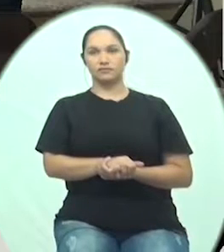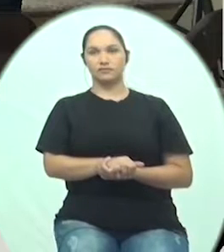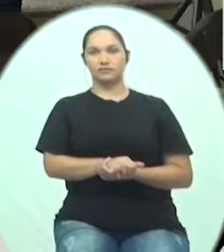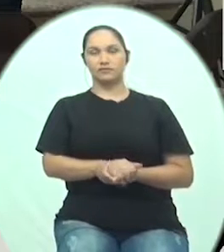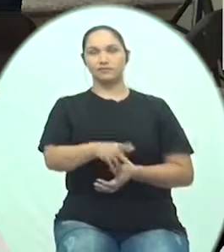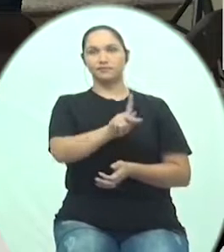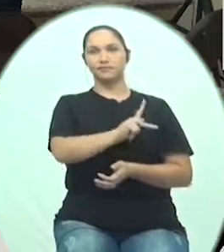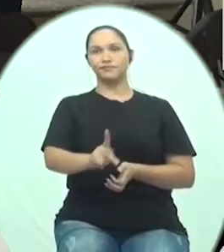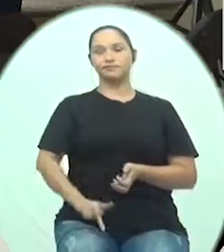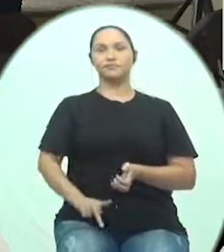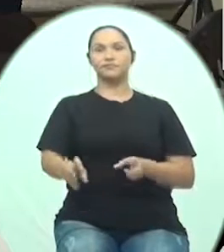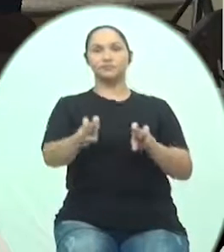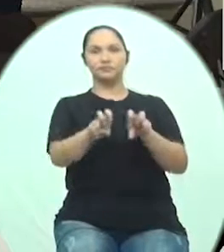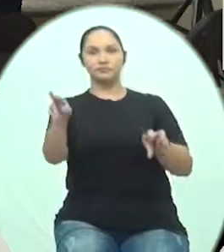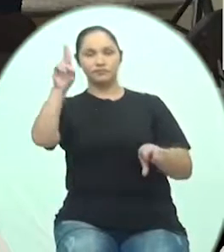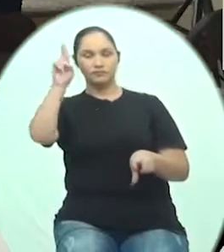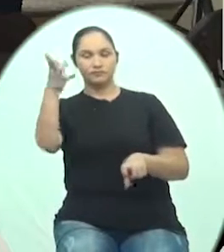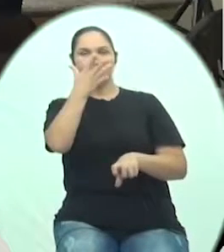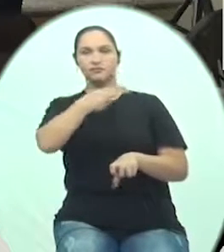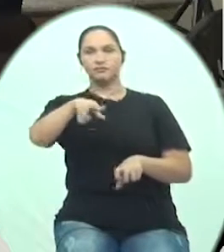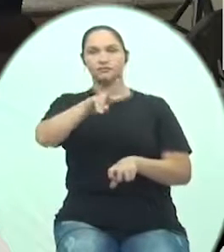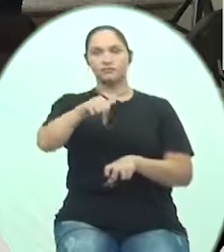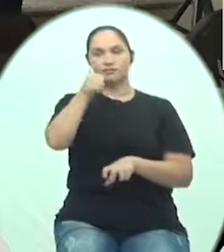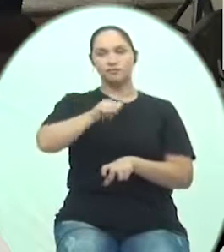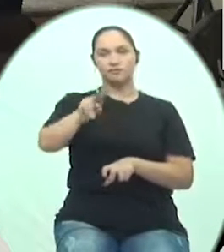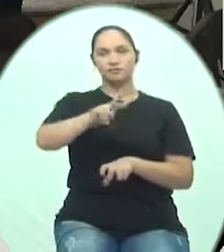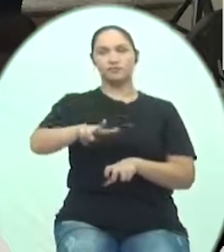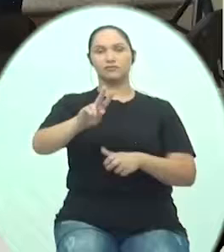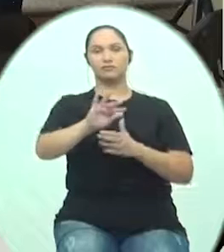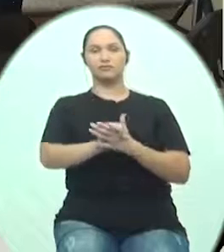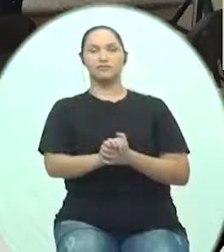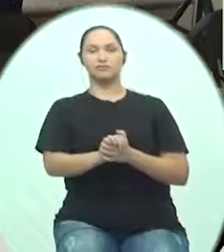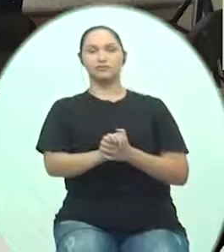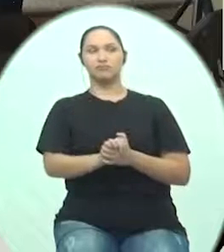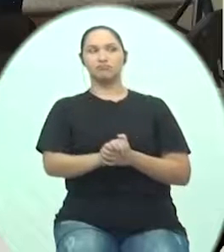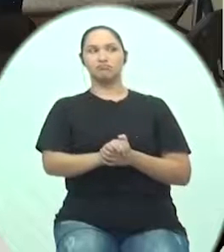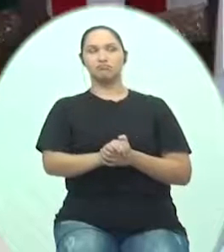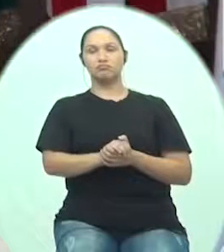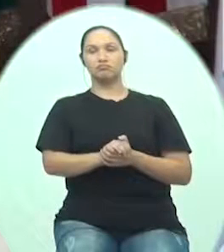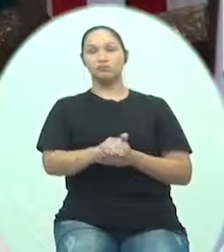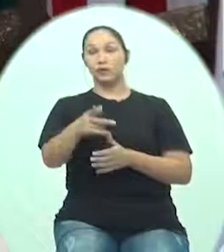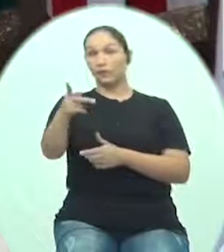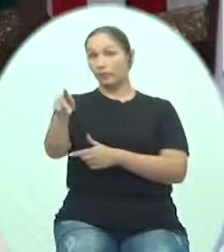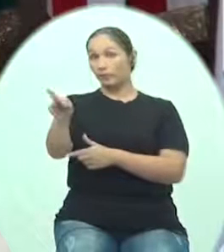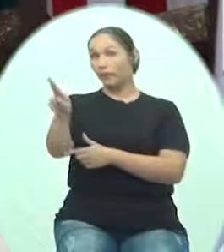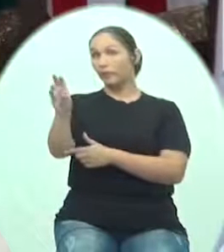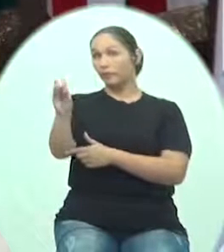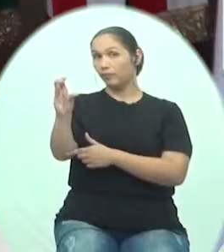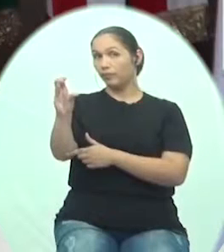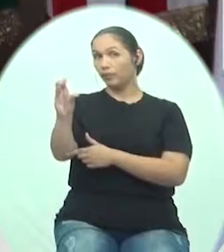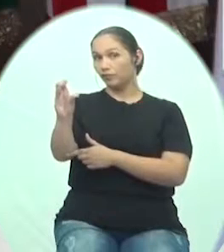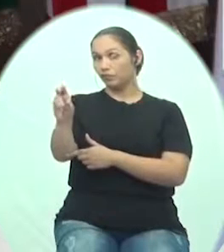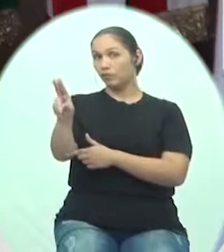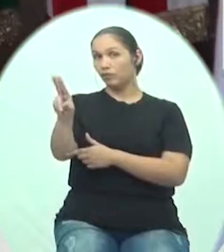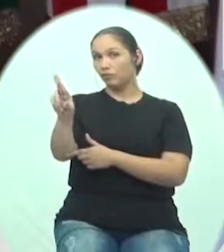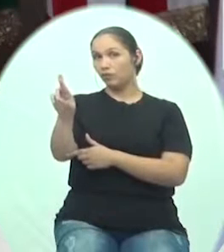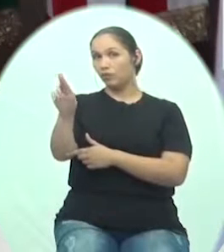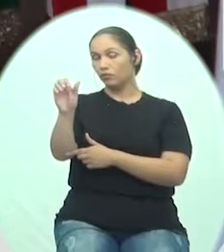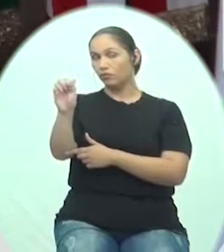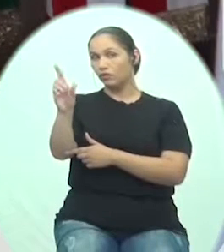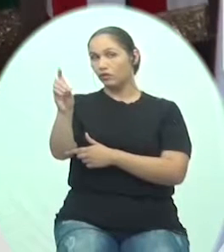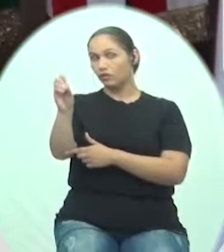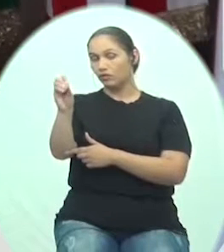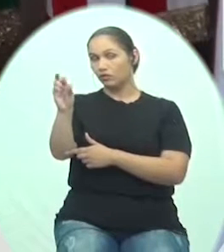senhor presidente membros da mesa nobres vereadores vereadoras Os Procuradores aqui presente no município de crisil desde